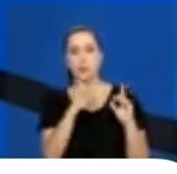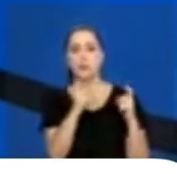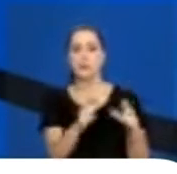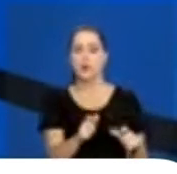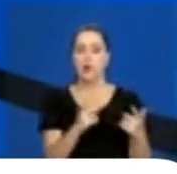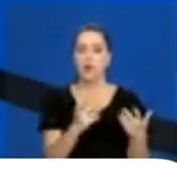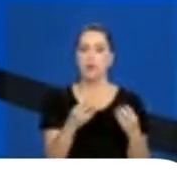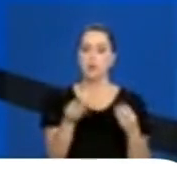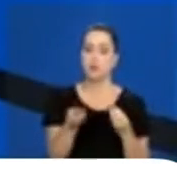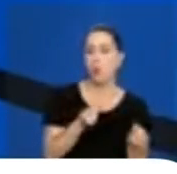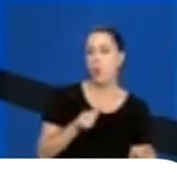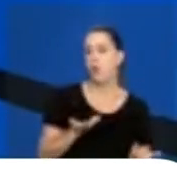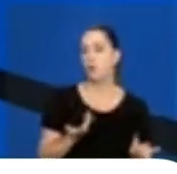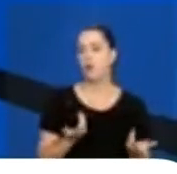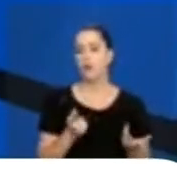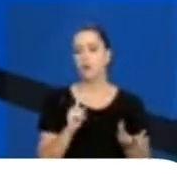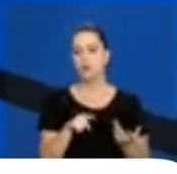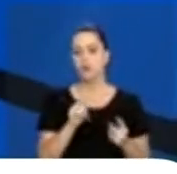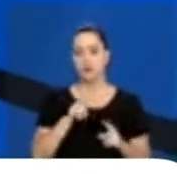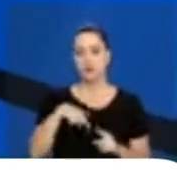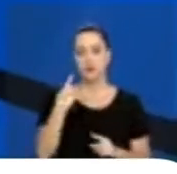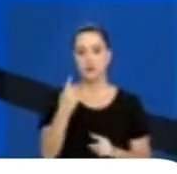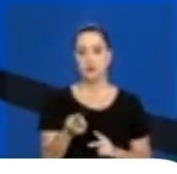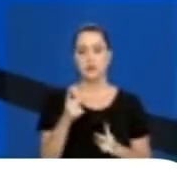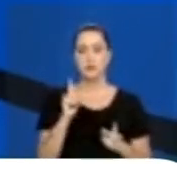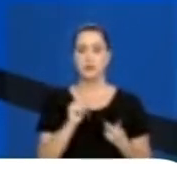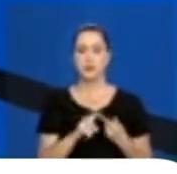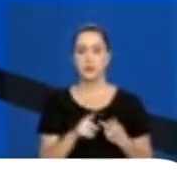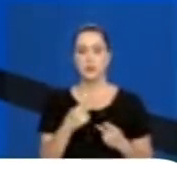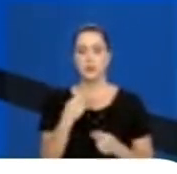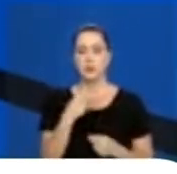forma? Eu vou pular para a próxima, porque eu acredito